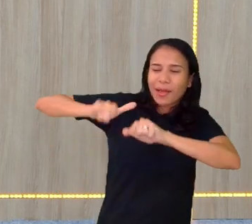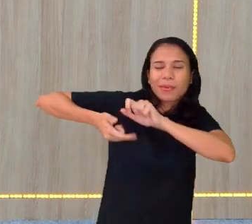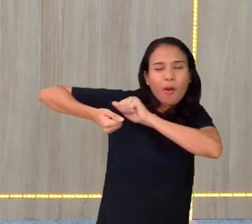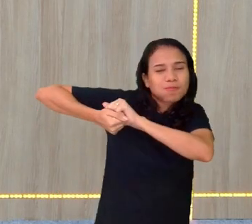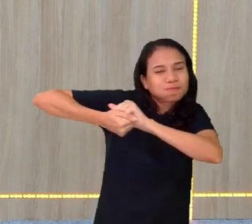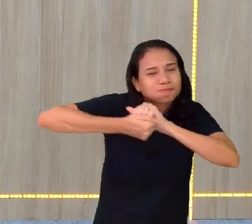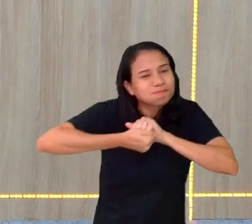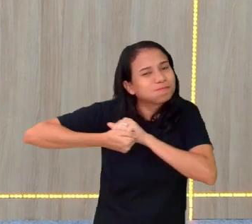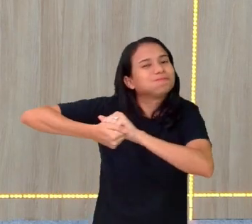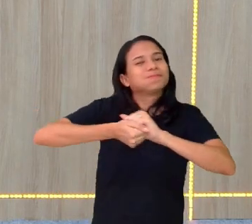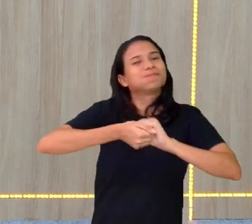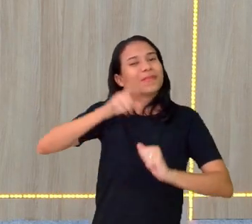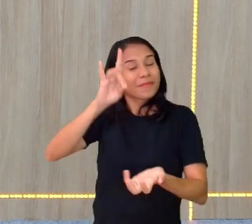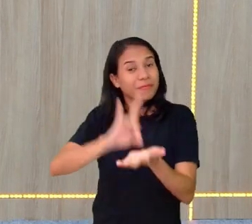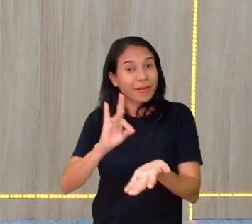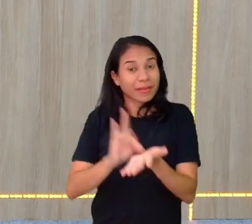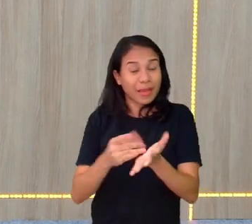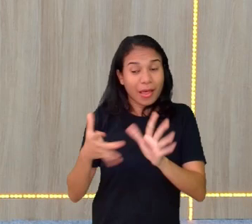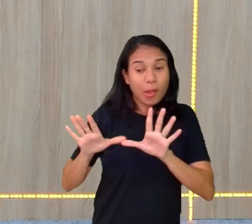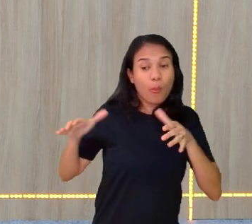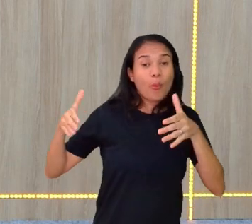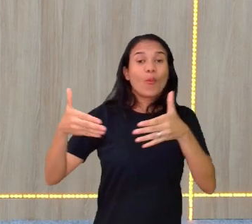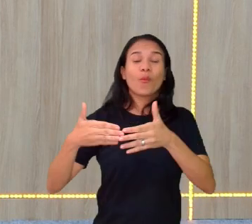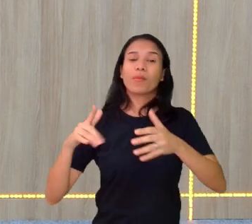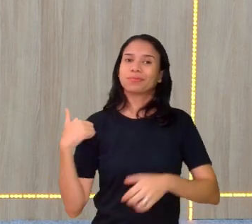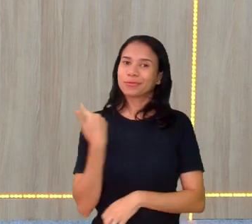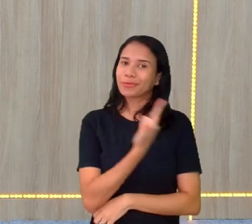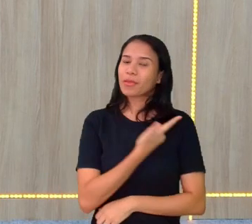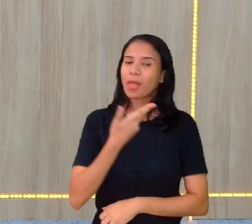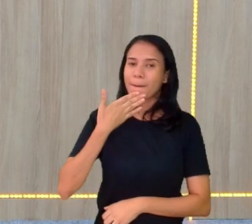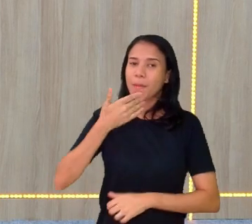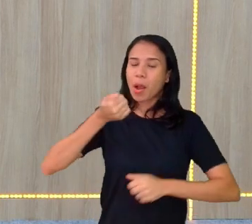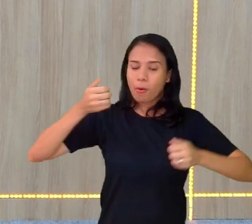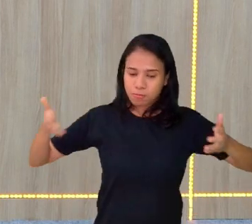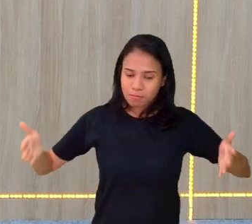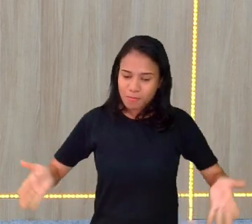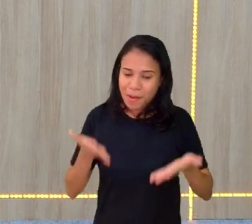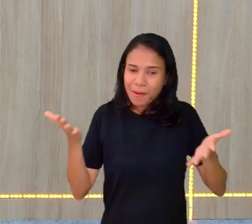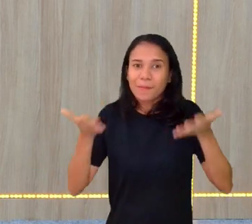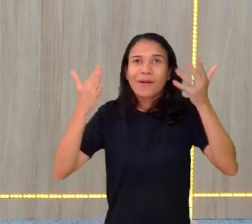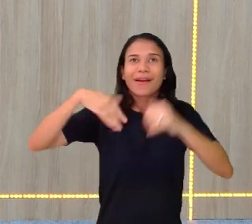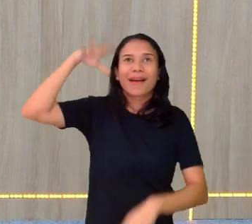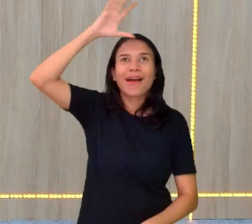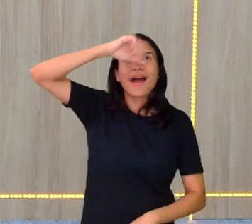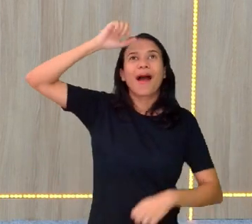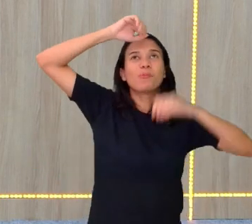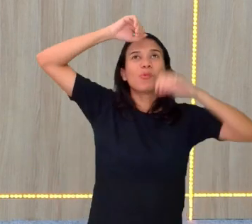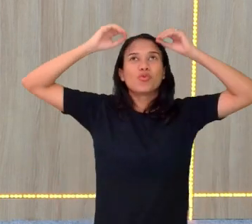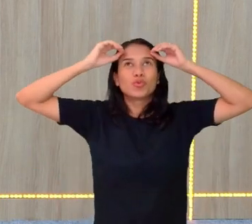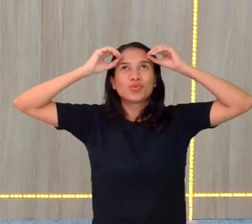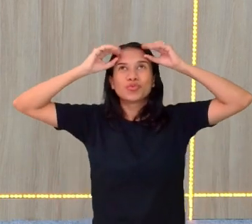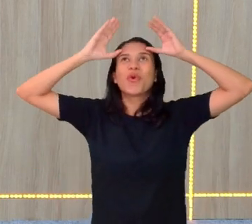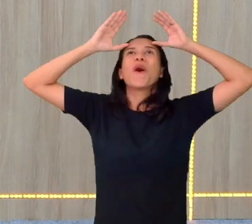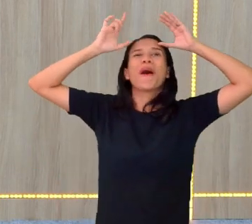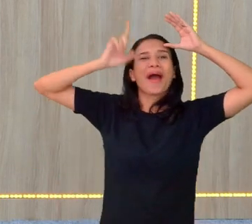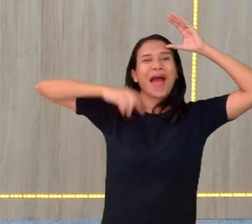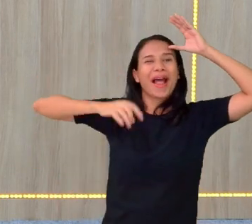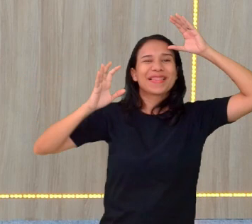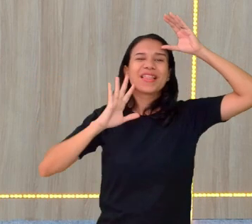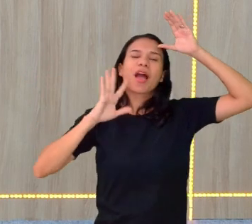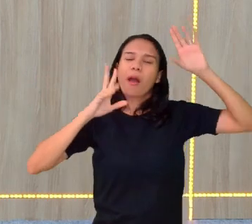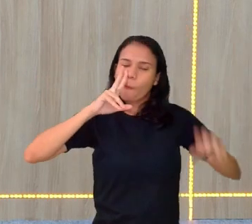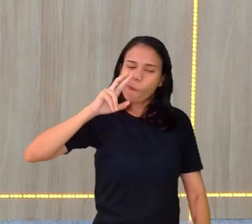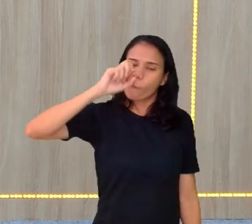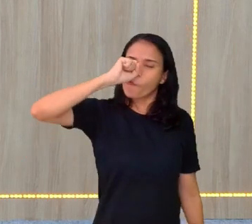em equipe, né? Num coletivo, a gente se fortalece, né? Esse aprendizado, ele fica bem mais